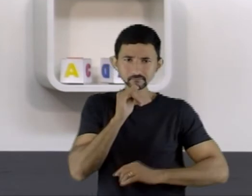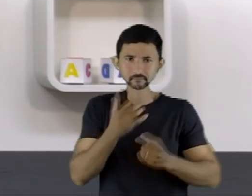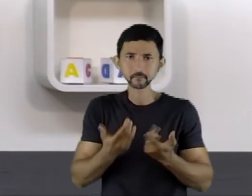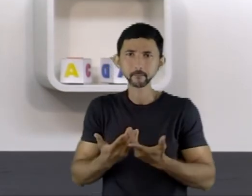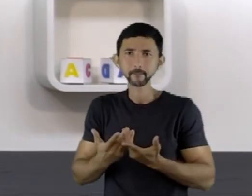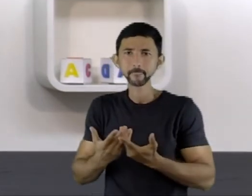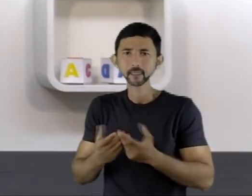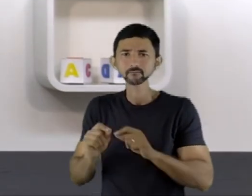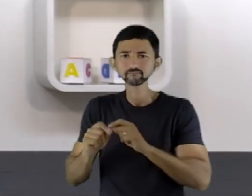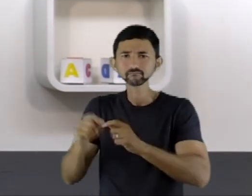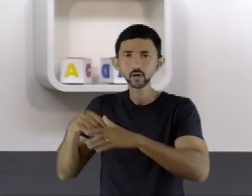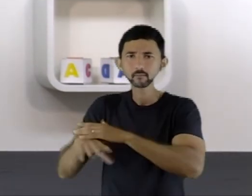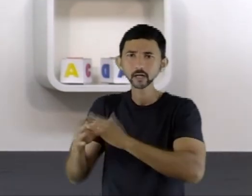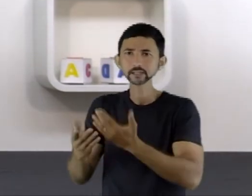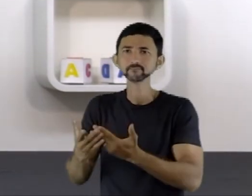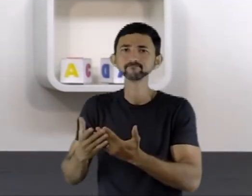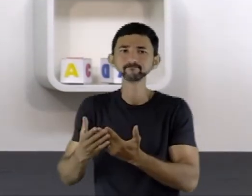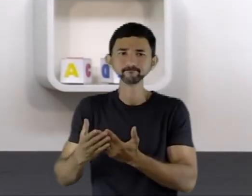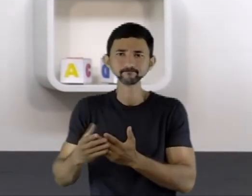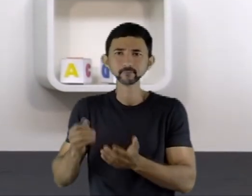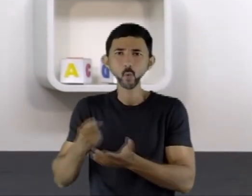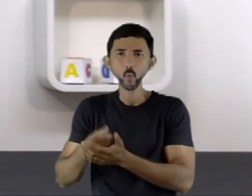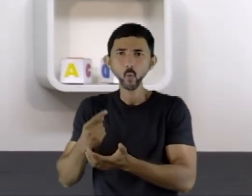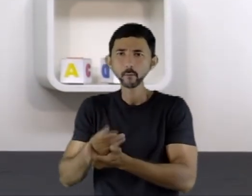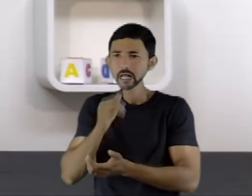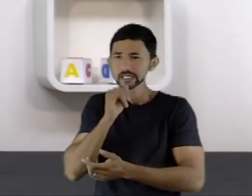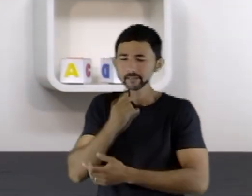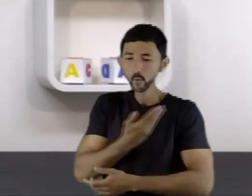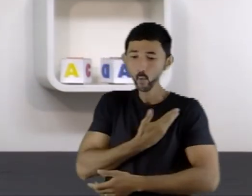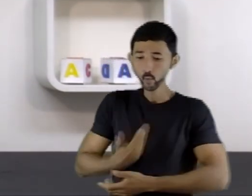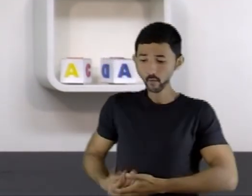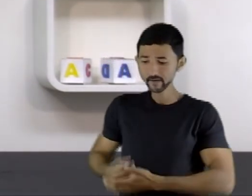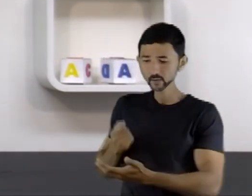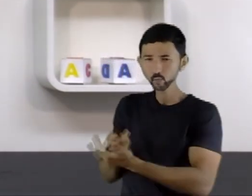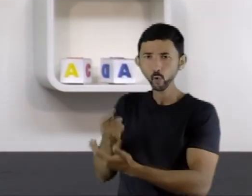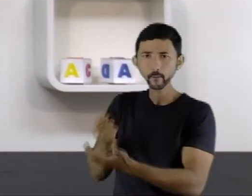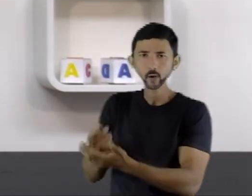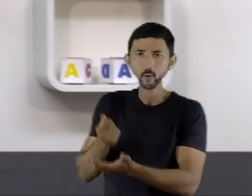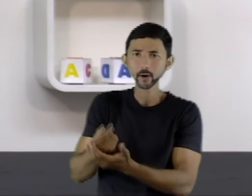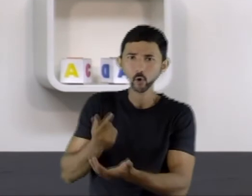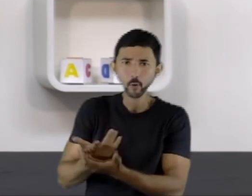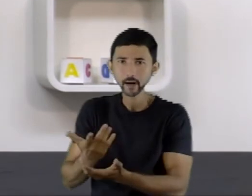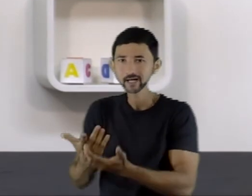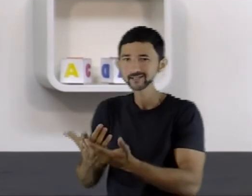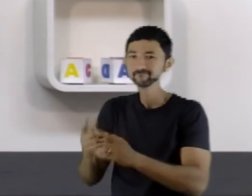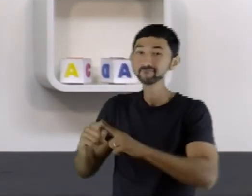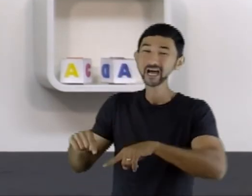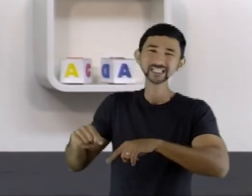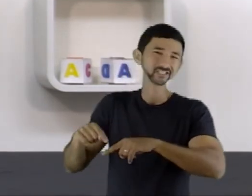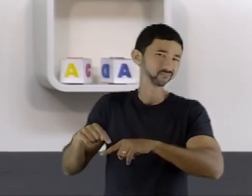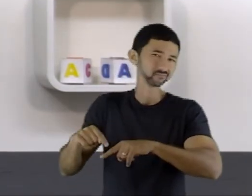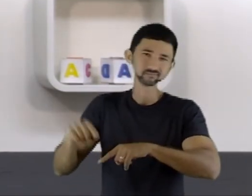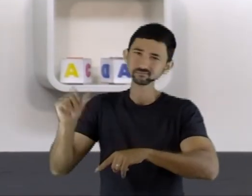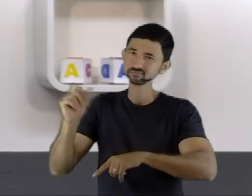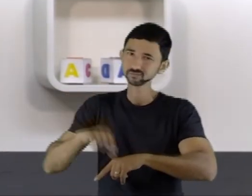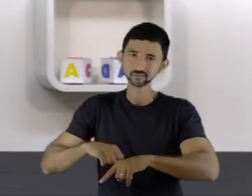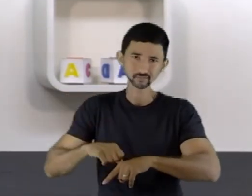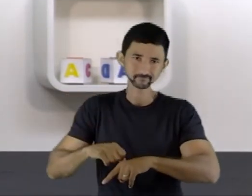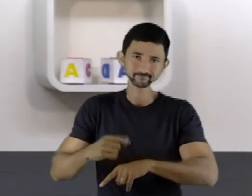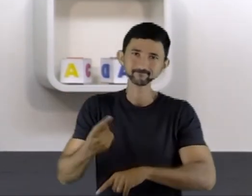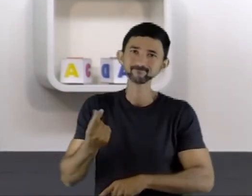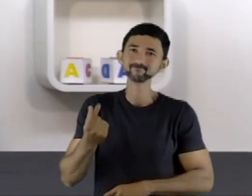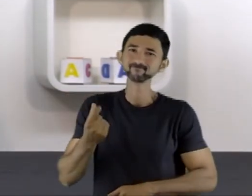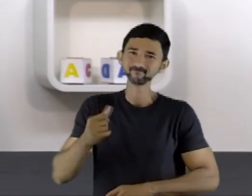O excedente do café, mas mesmo comprando, o governo não consegue segurar a economia brasileira. E a economia